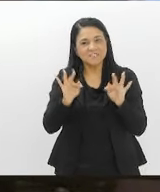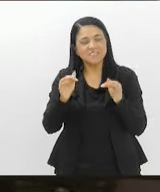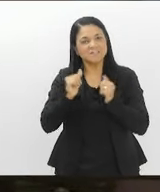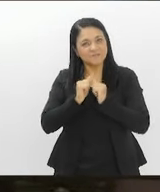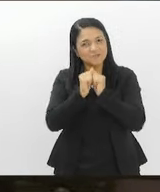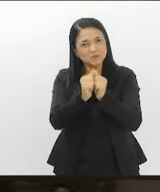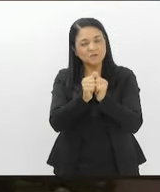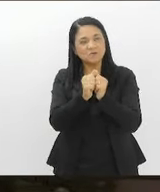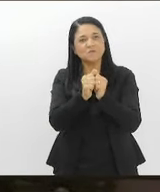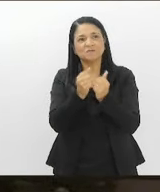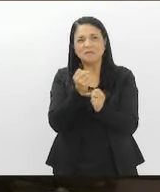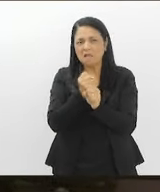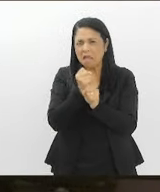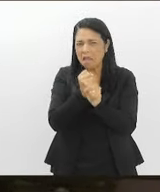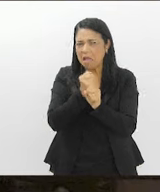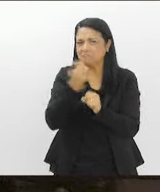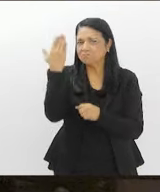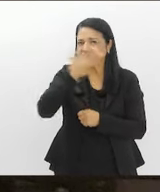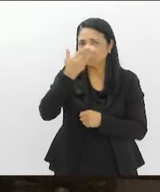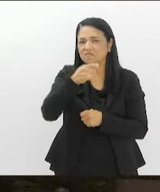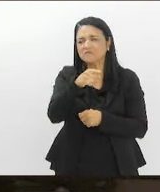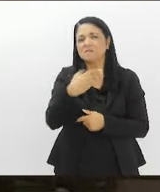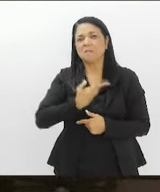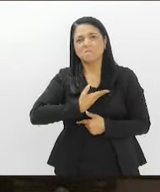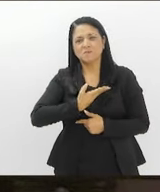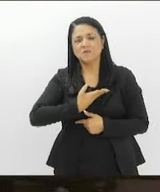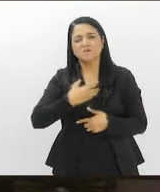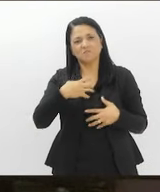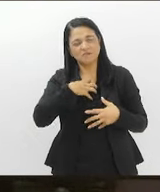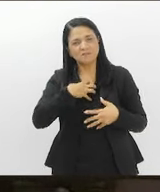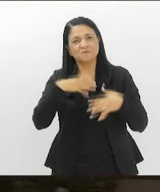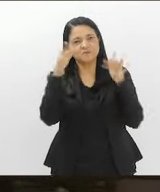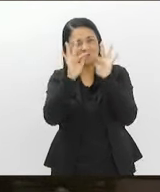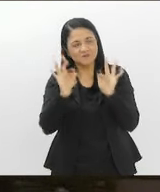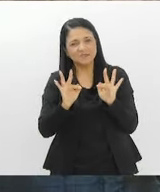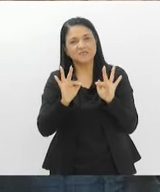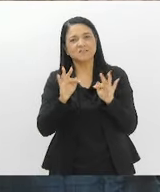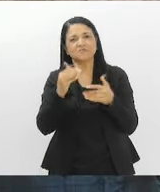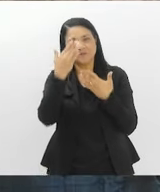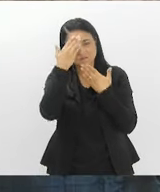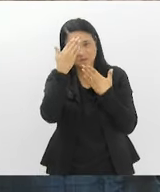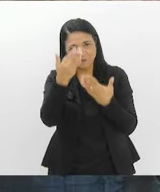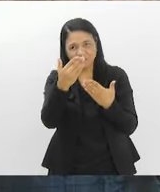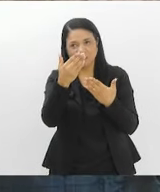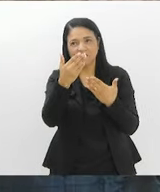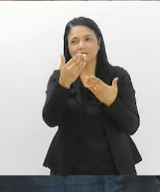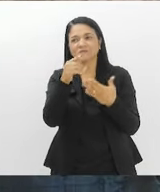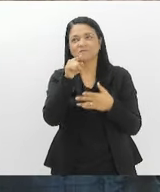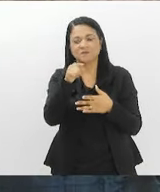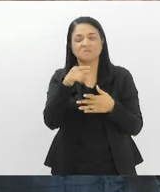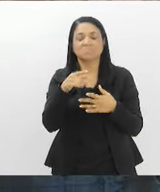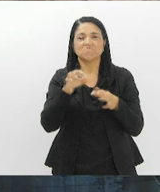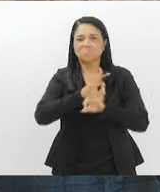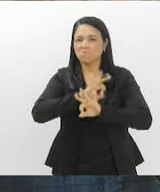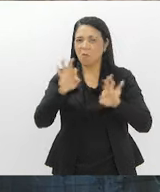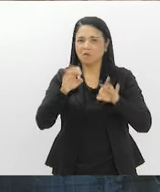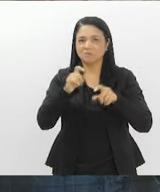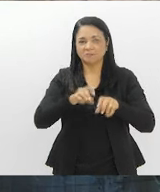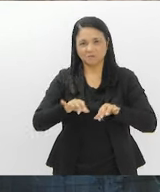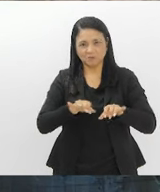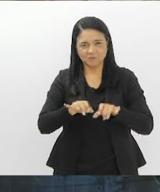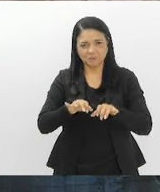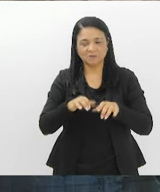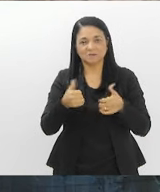eu não te vejo, você foi sempre um grande amigo, fiquei feliz vendo o hino aí. Muito obrigado. Você é um grande músico. Prazer te ver, meu